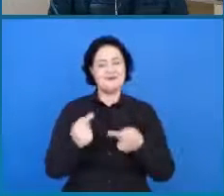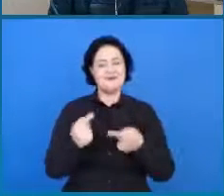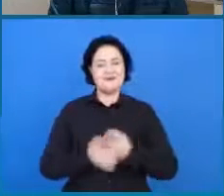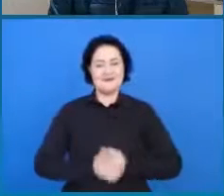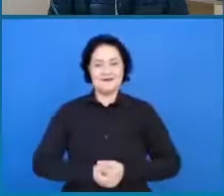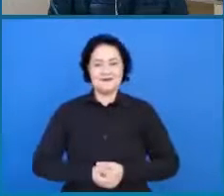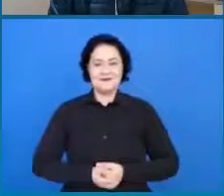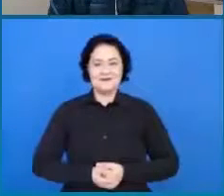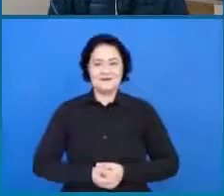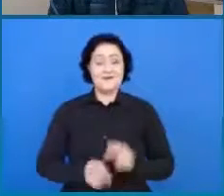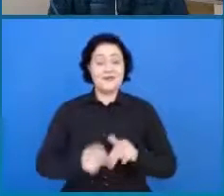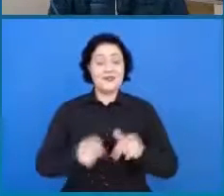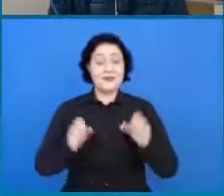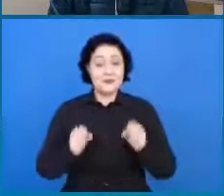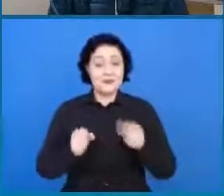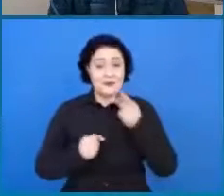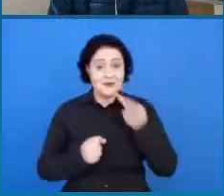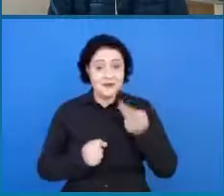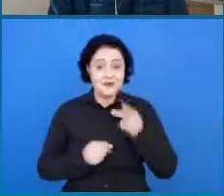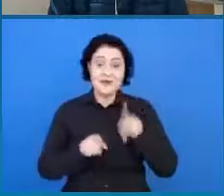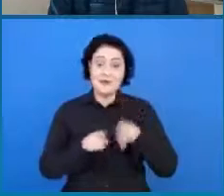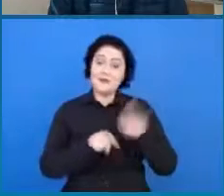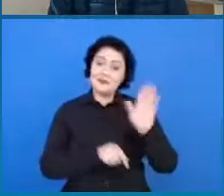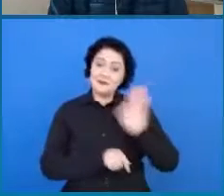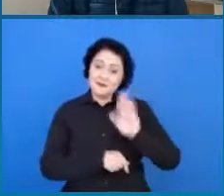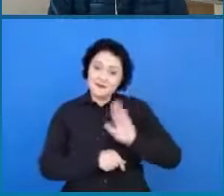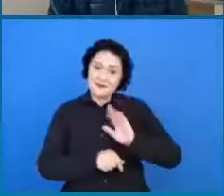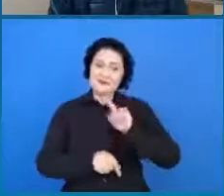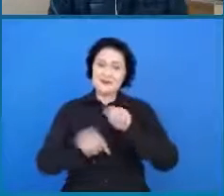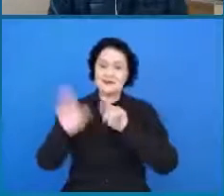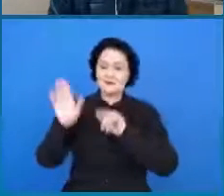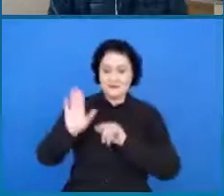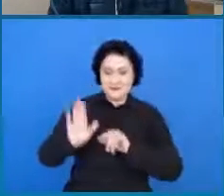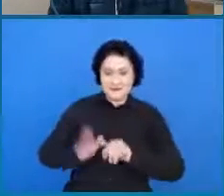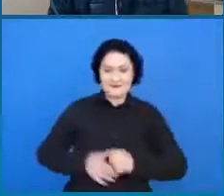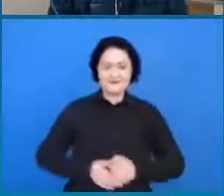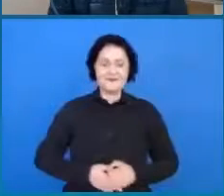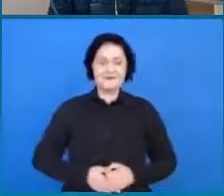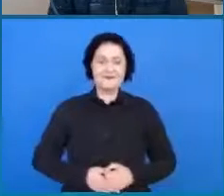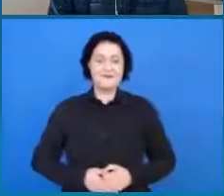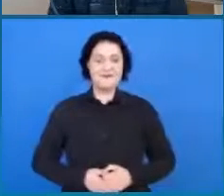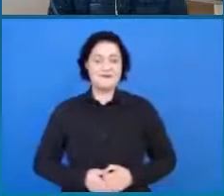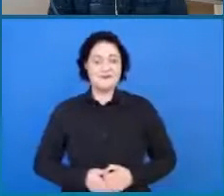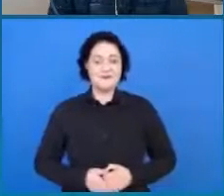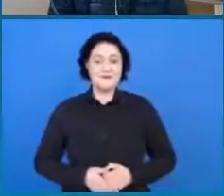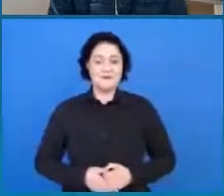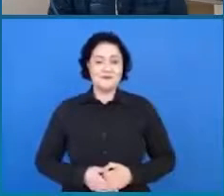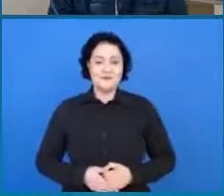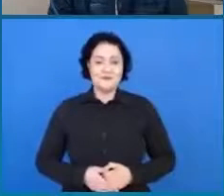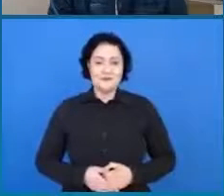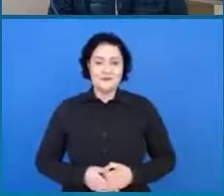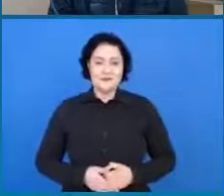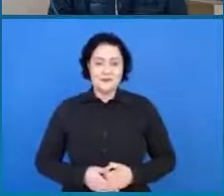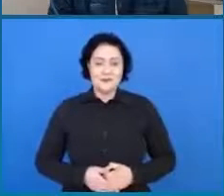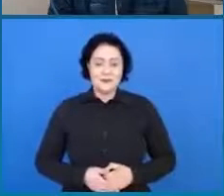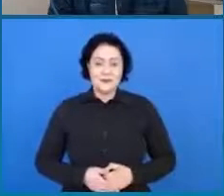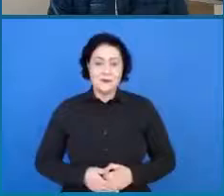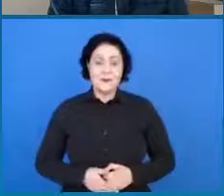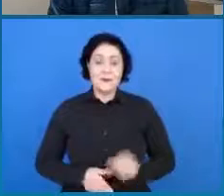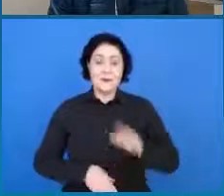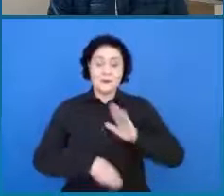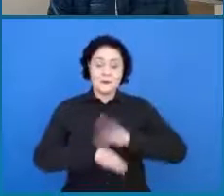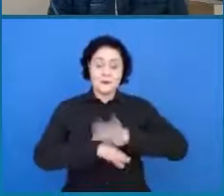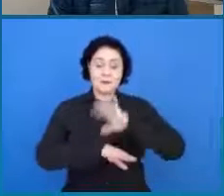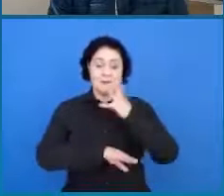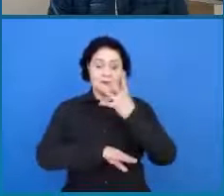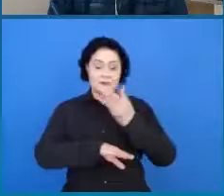então você pode falar e já faça sua despedida por gente E aí é o momento espírita